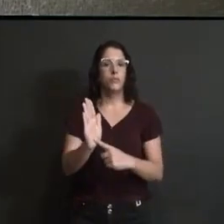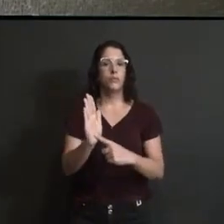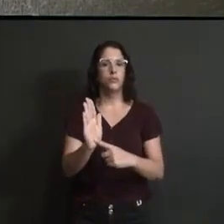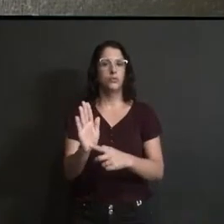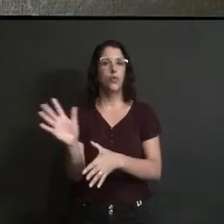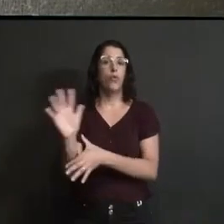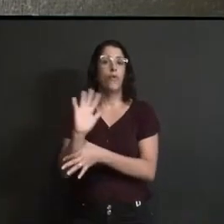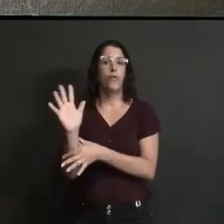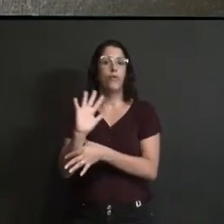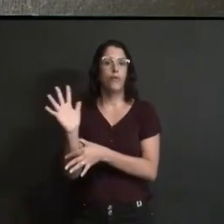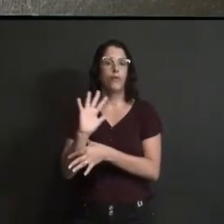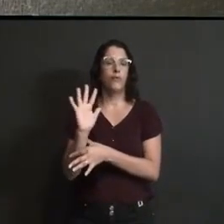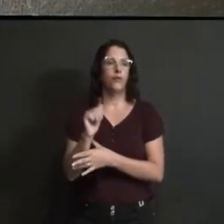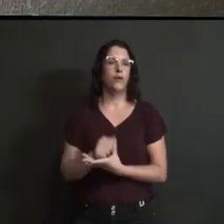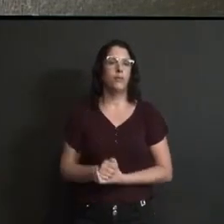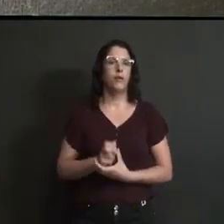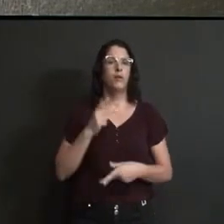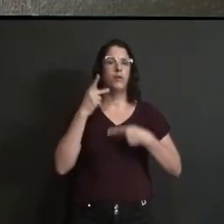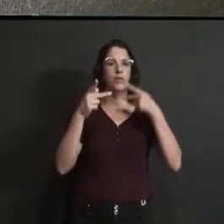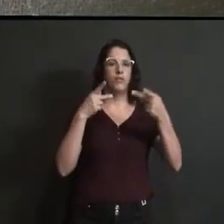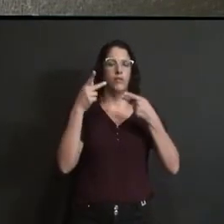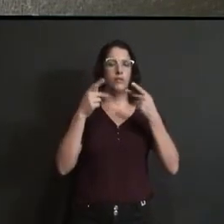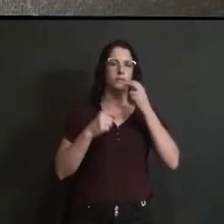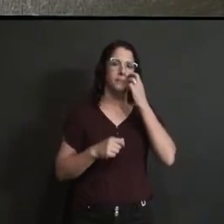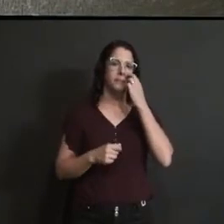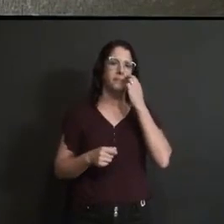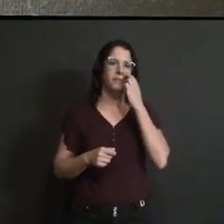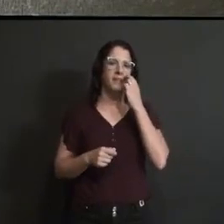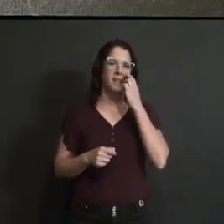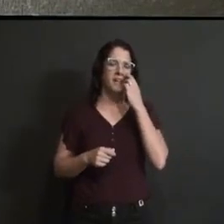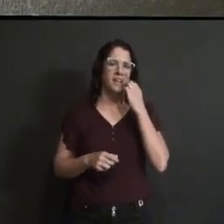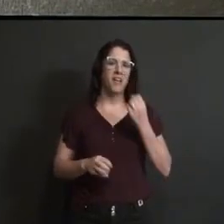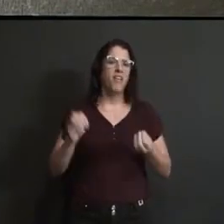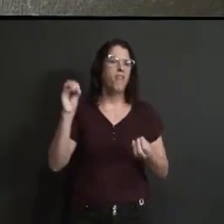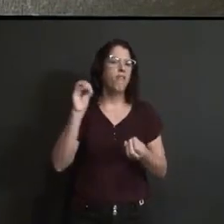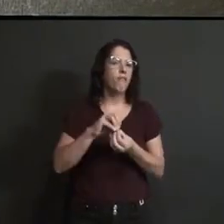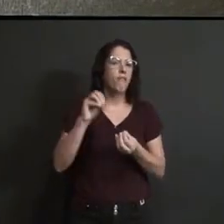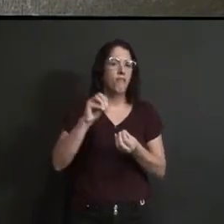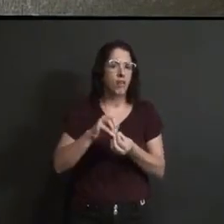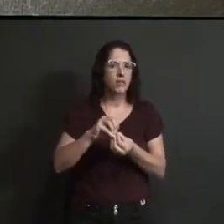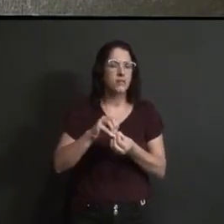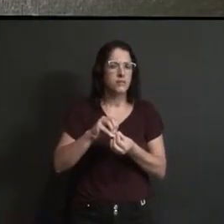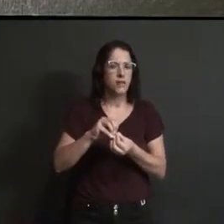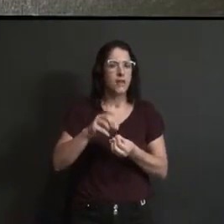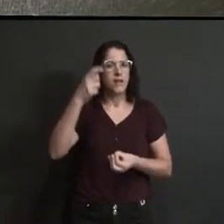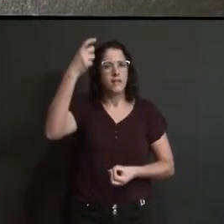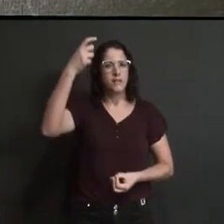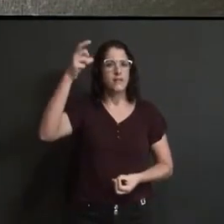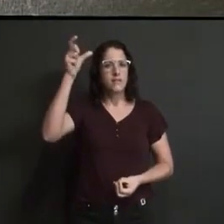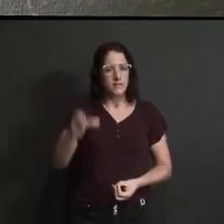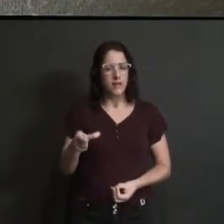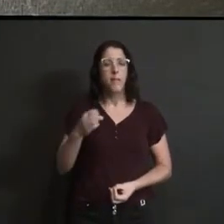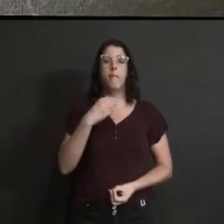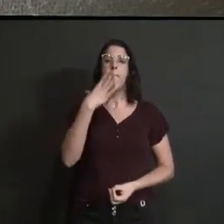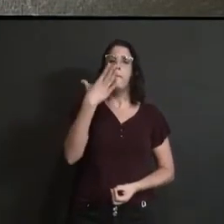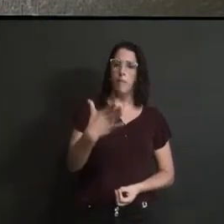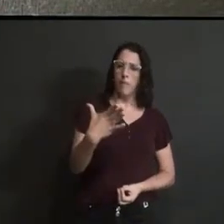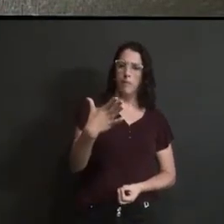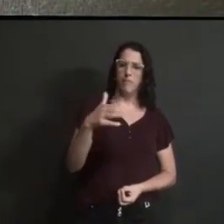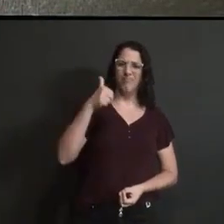que diz assim: faça valer a pena. Que é a história do soldado